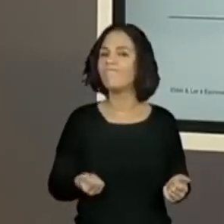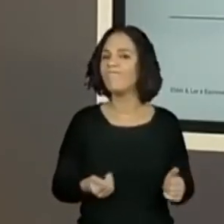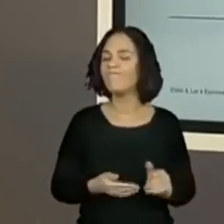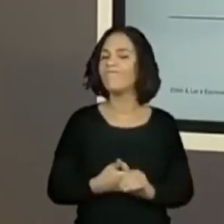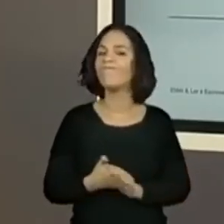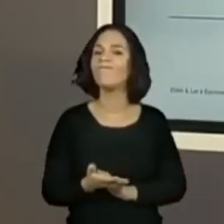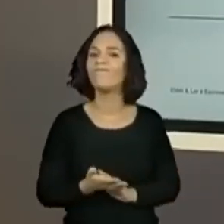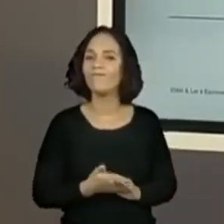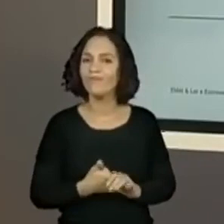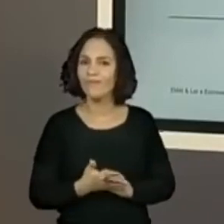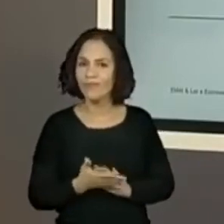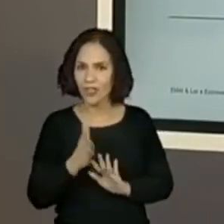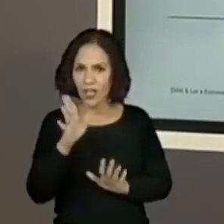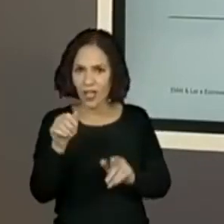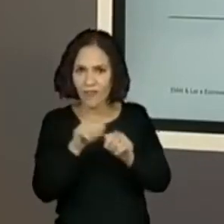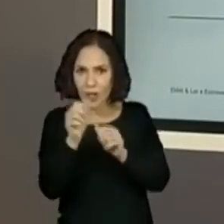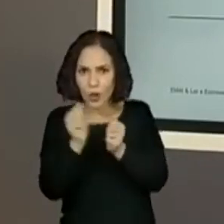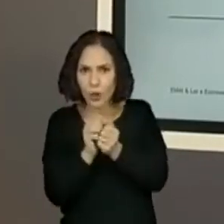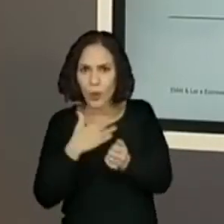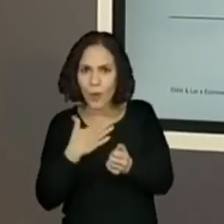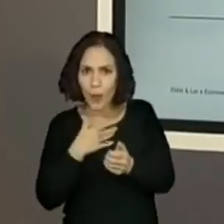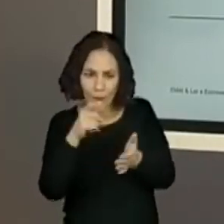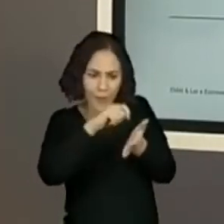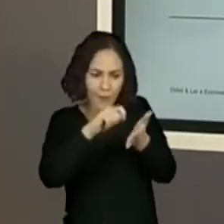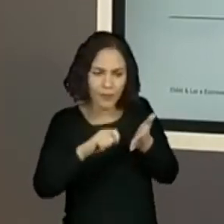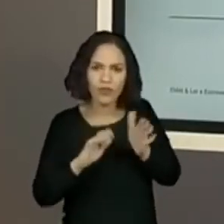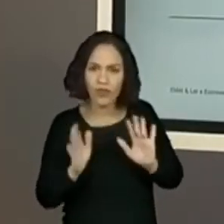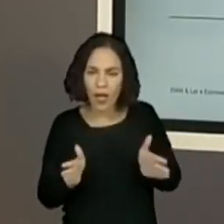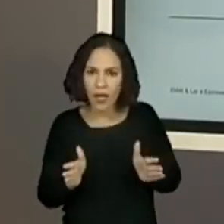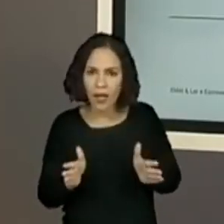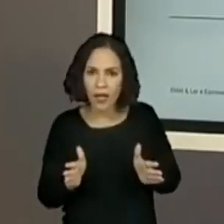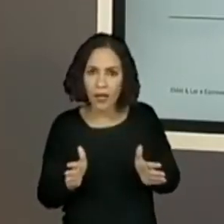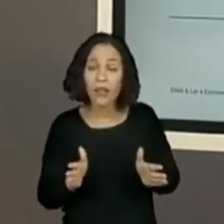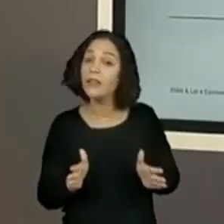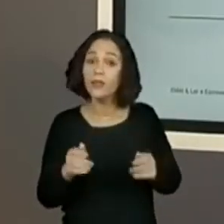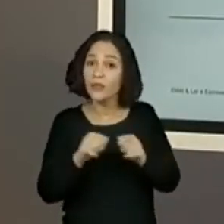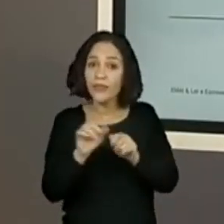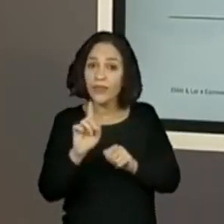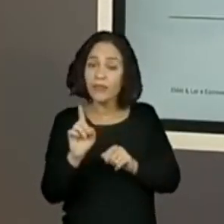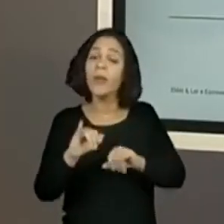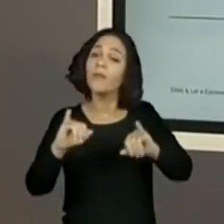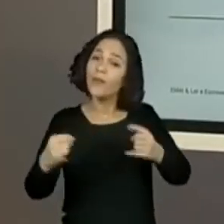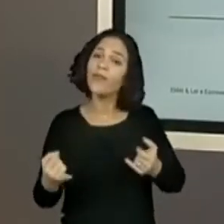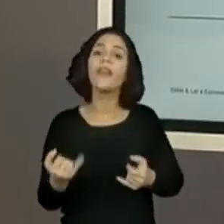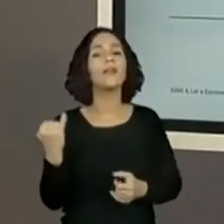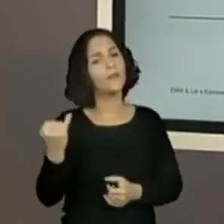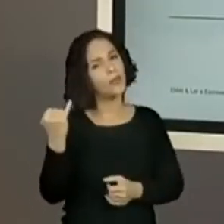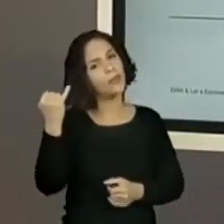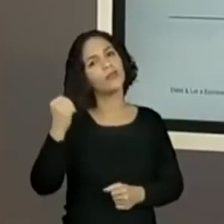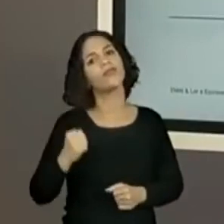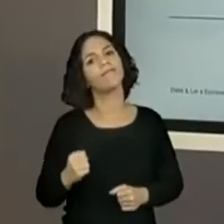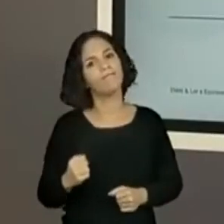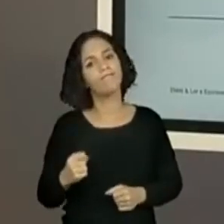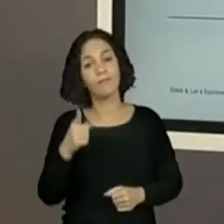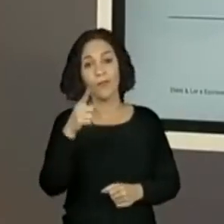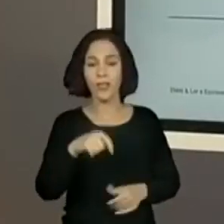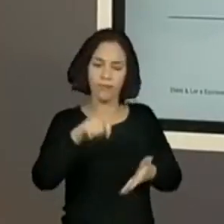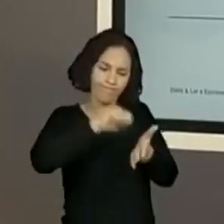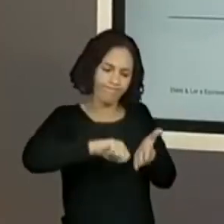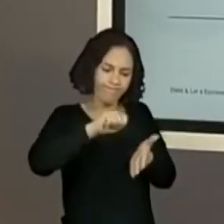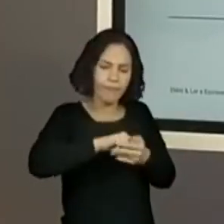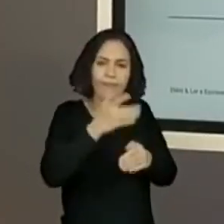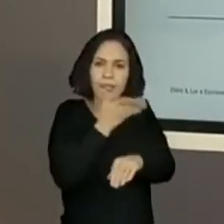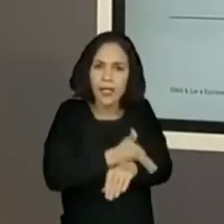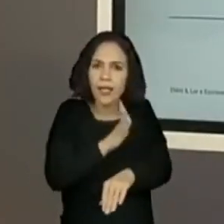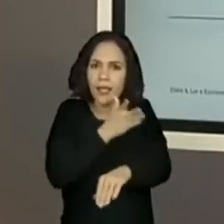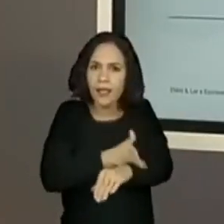no caderno? Chegou a fazer junto com a professora? Se não ficou, fica a dica, faz sim, é importante. É fazendo a escrita que